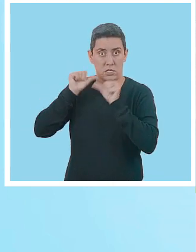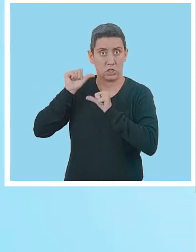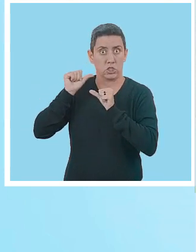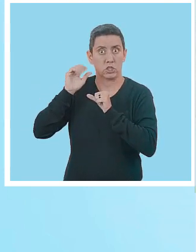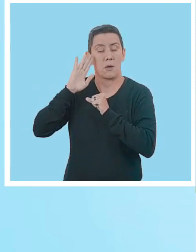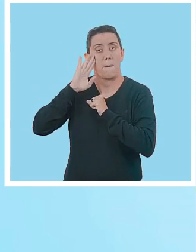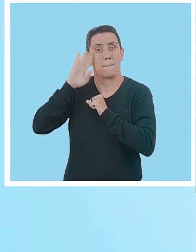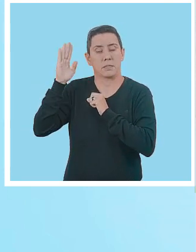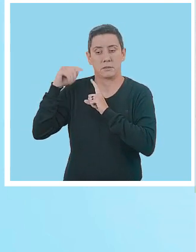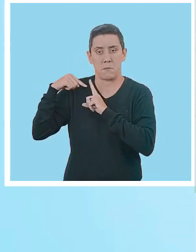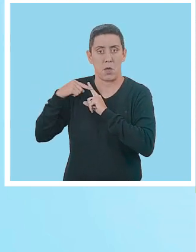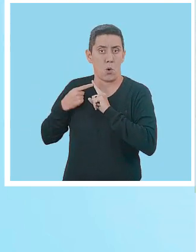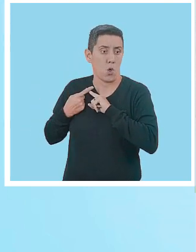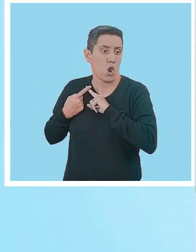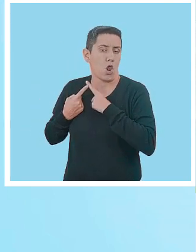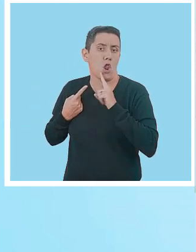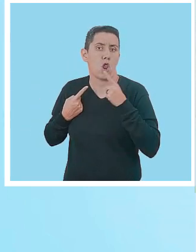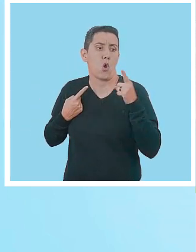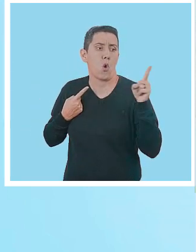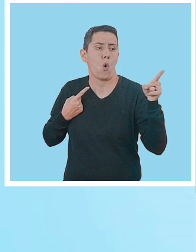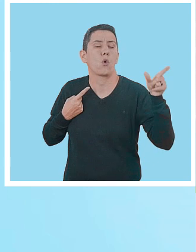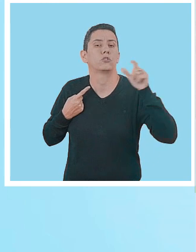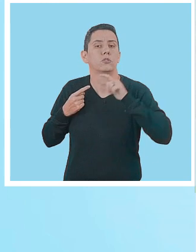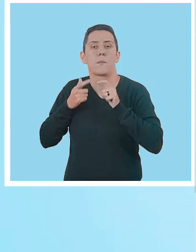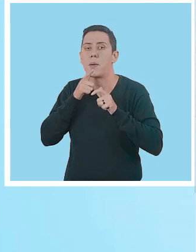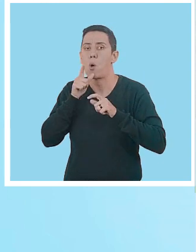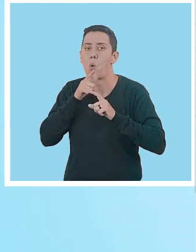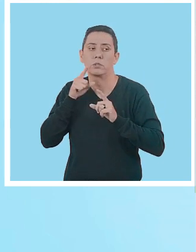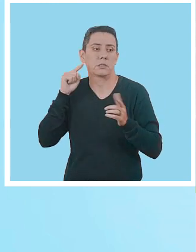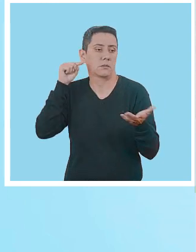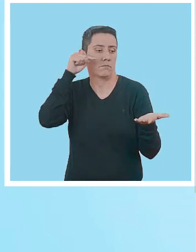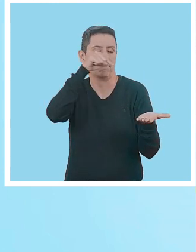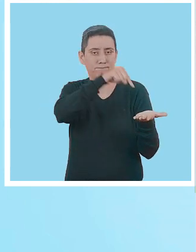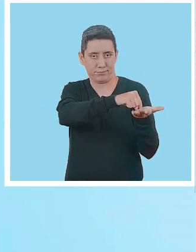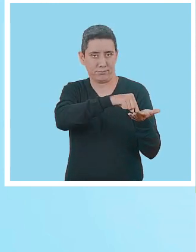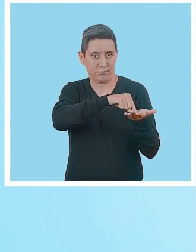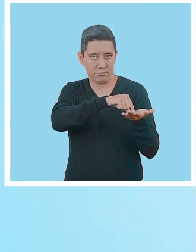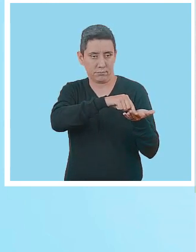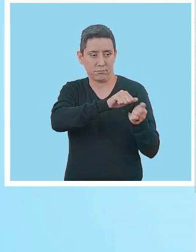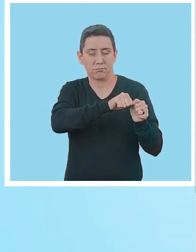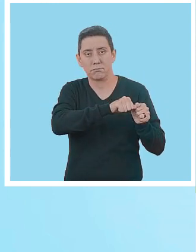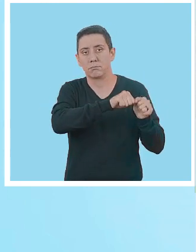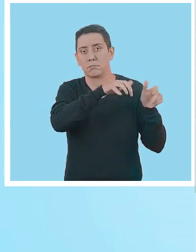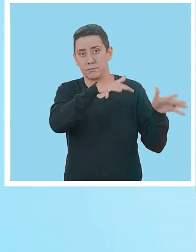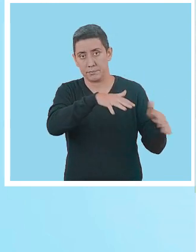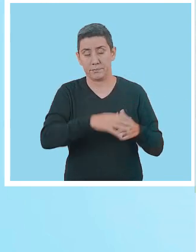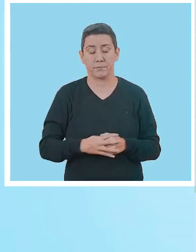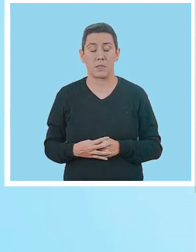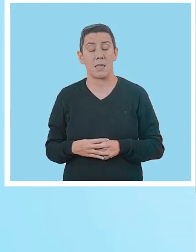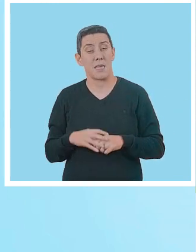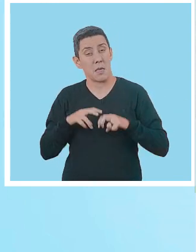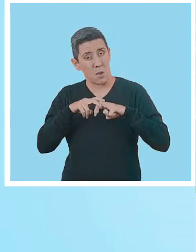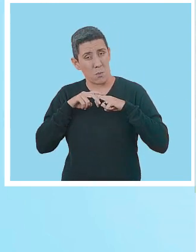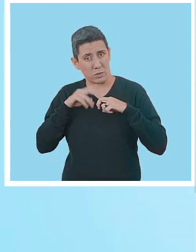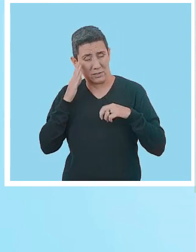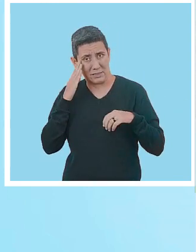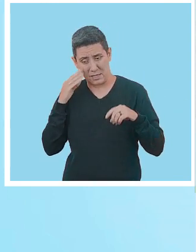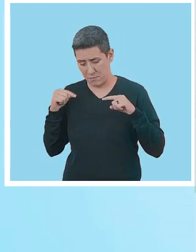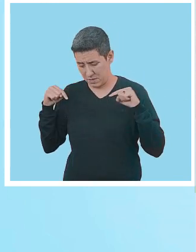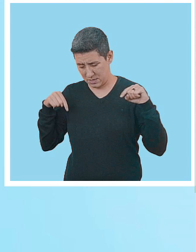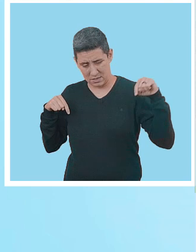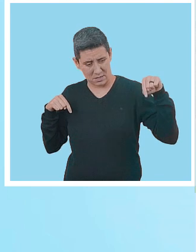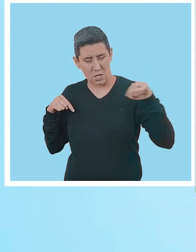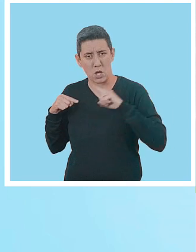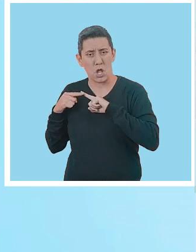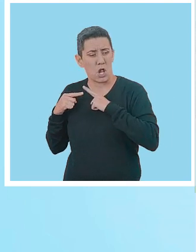distante dos locais de consumo e para isso né para fazer esse transporte aqui no Brasil a gente